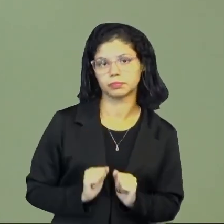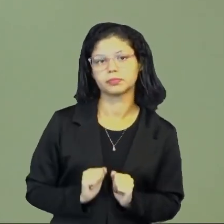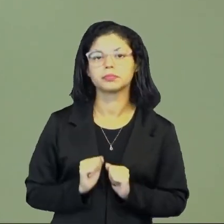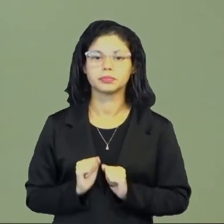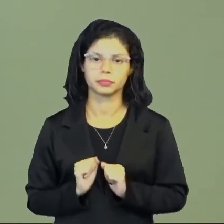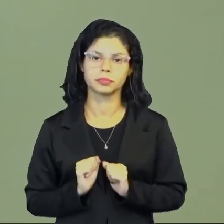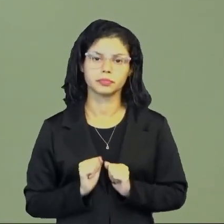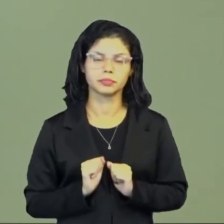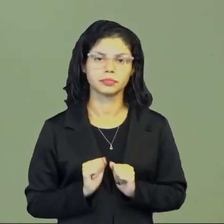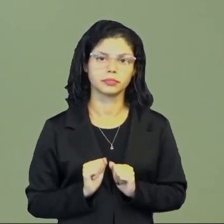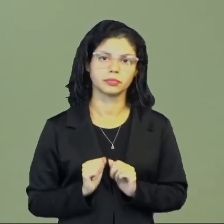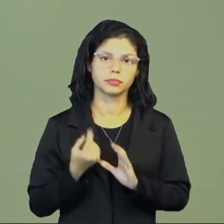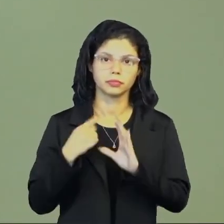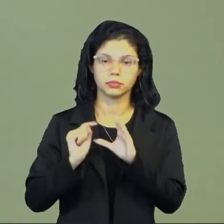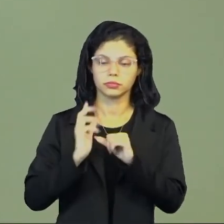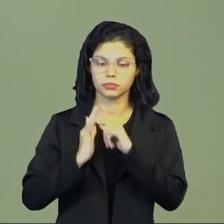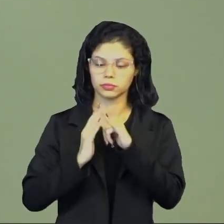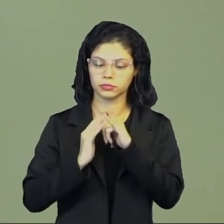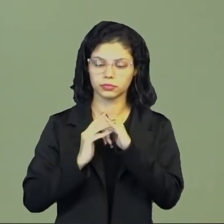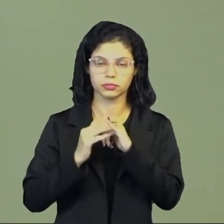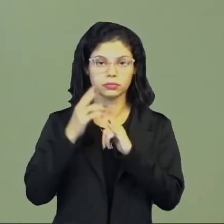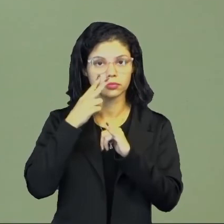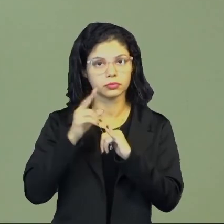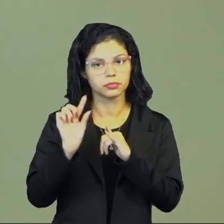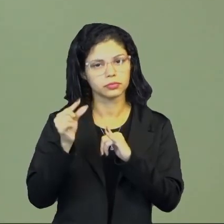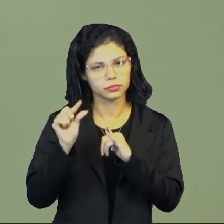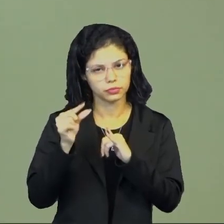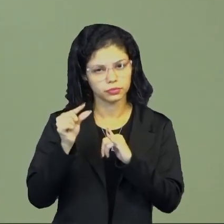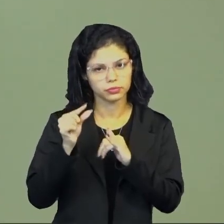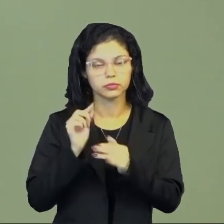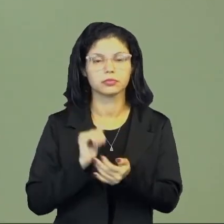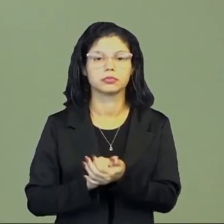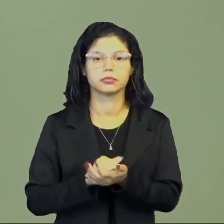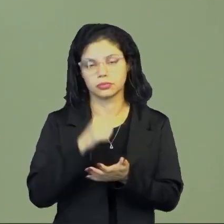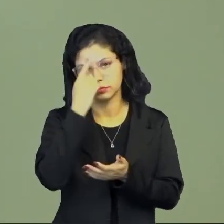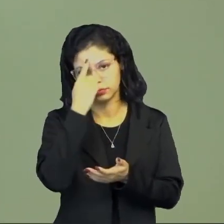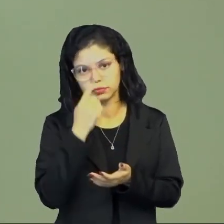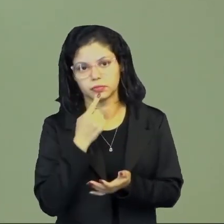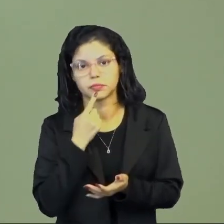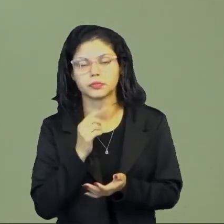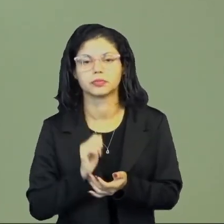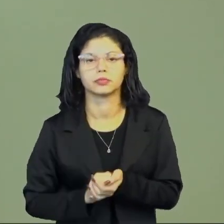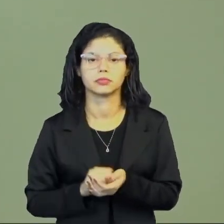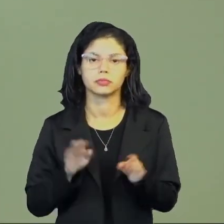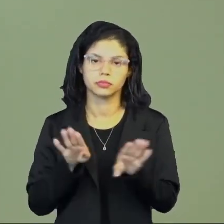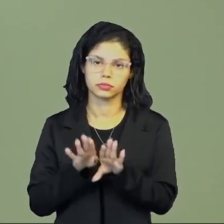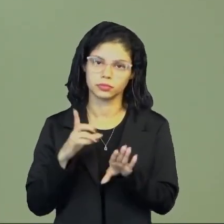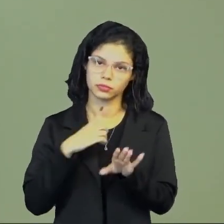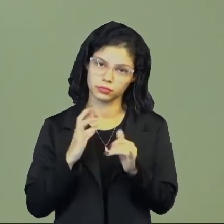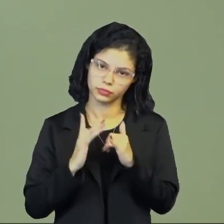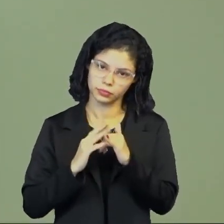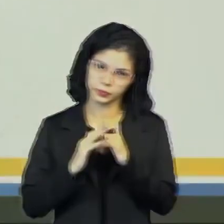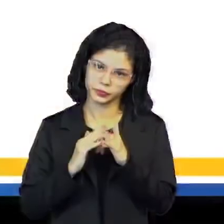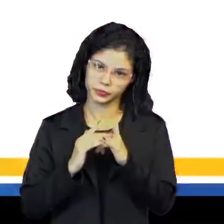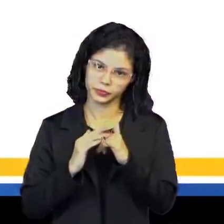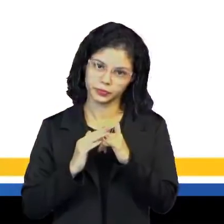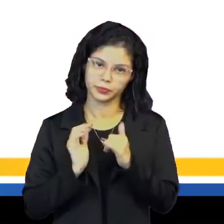pudessem ir no YouTube e visualizar um pouquinho, né, cenas dessas obras que tem no YouTube,